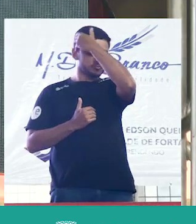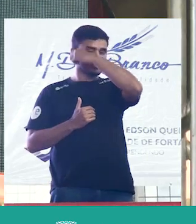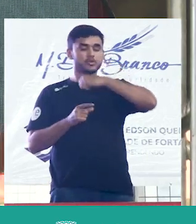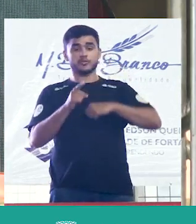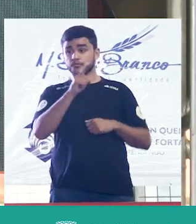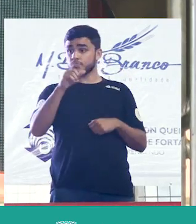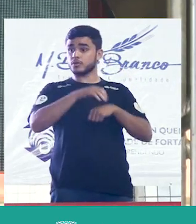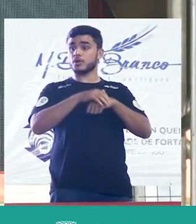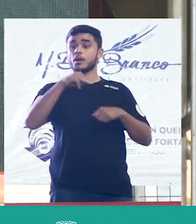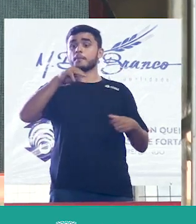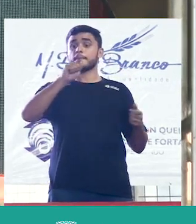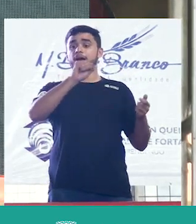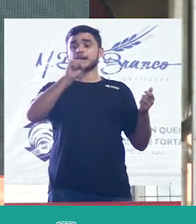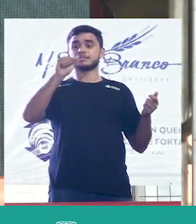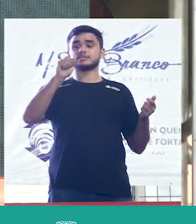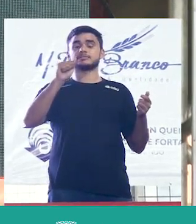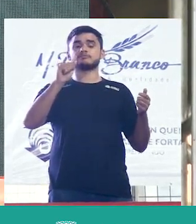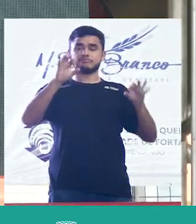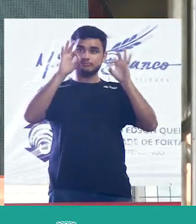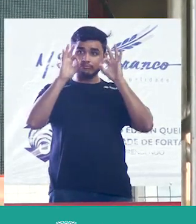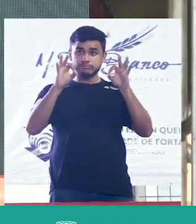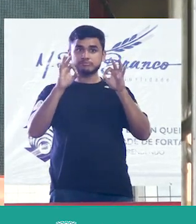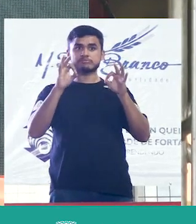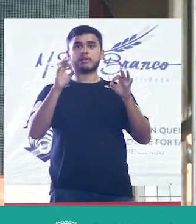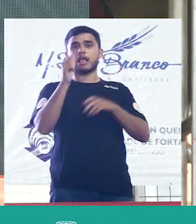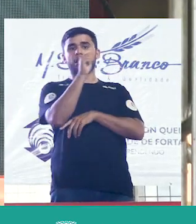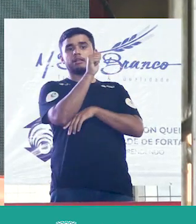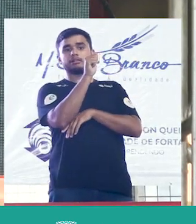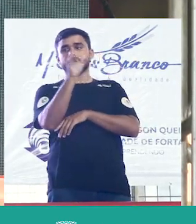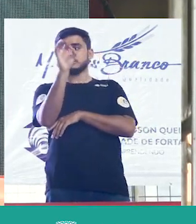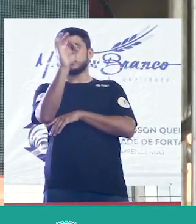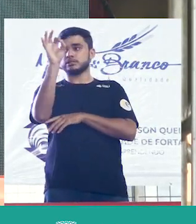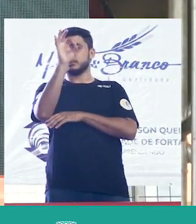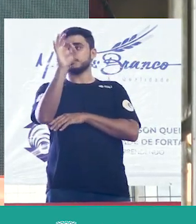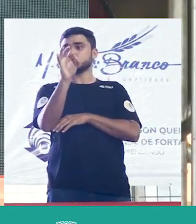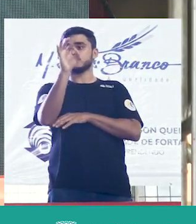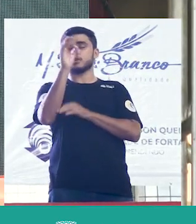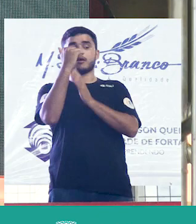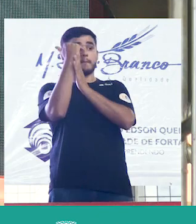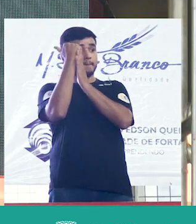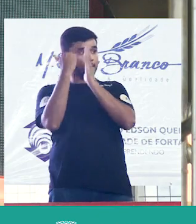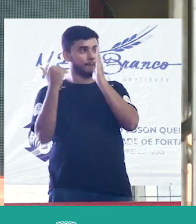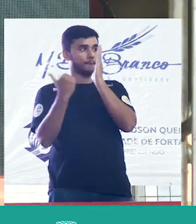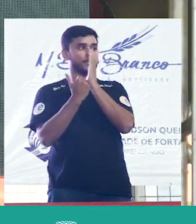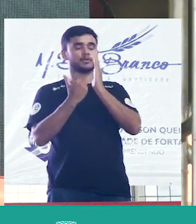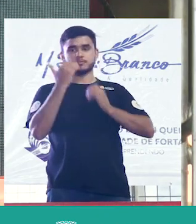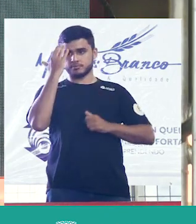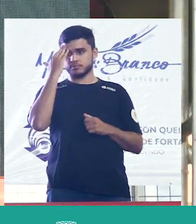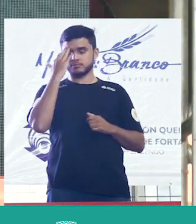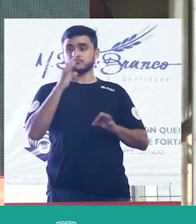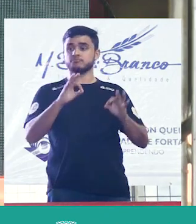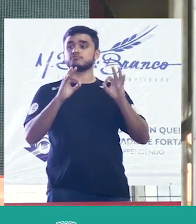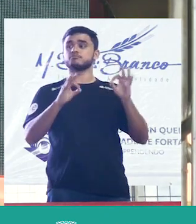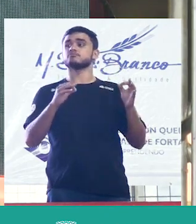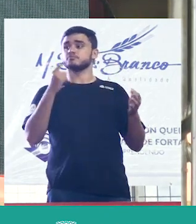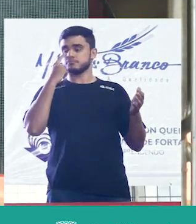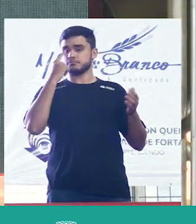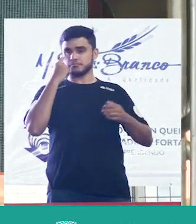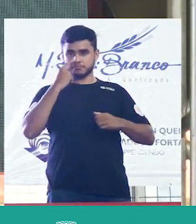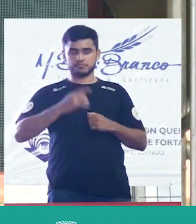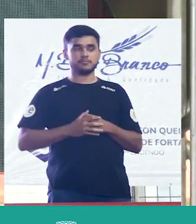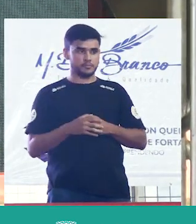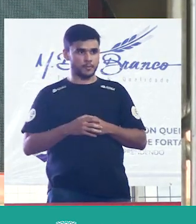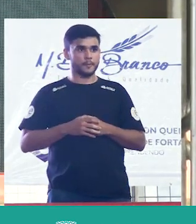obteve não foi a massa que você esperava obter. Você obteve menos do que o esperado. A massa real é menor do que a